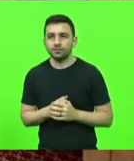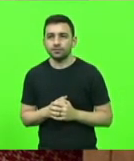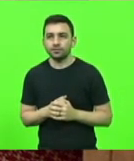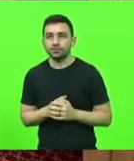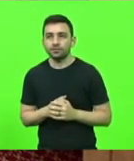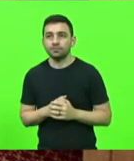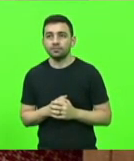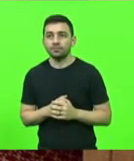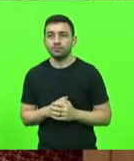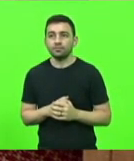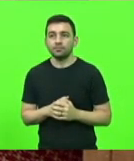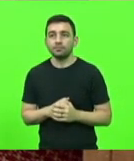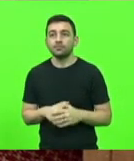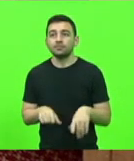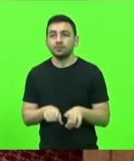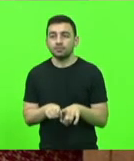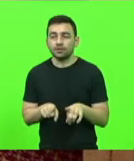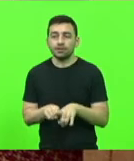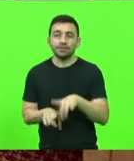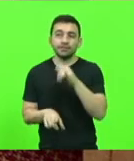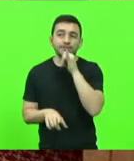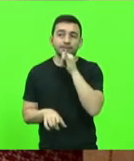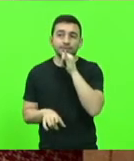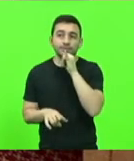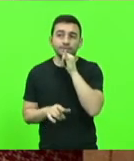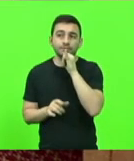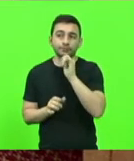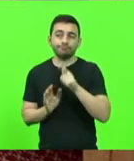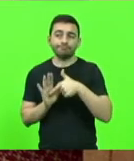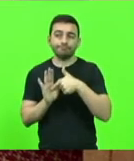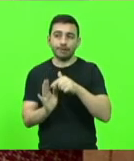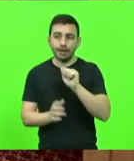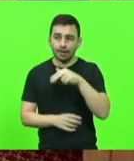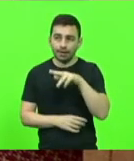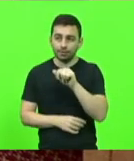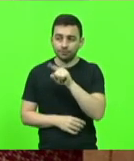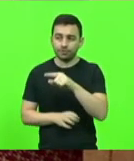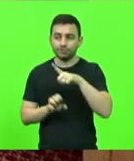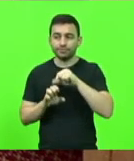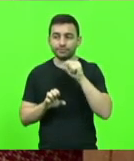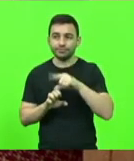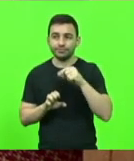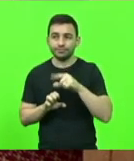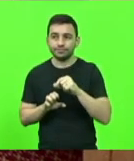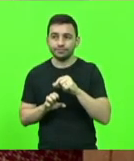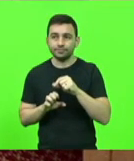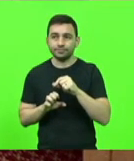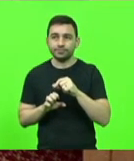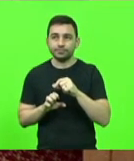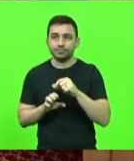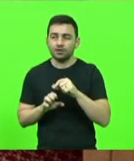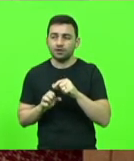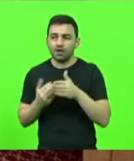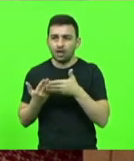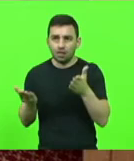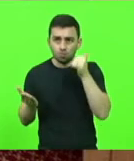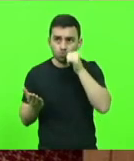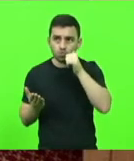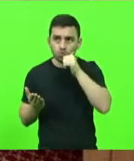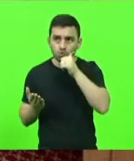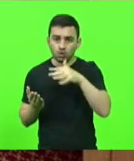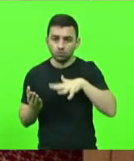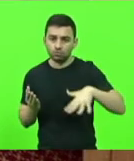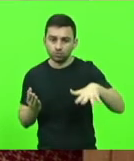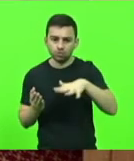além do seu exemplo fala de empreendedorismo exemplo o dito que as mulheres são múltiplas em